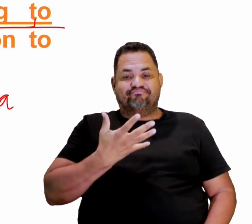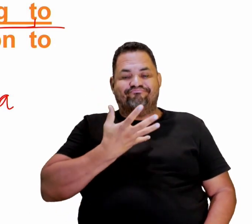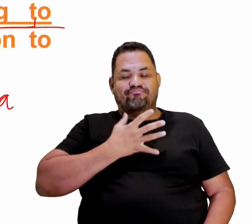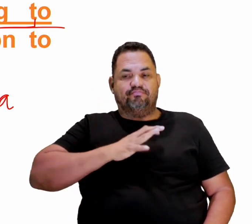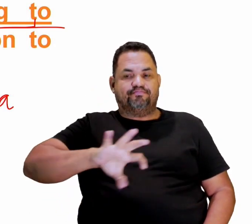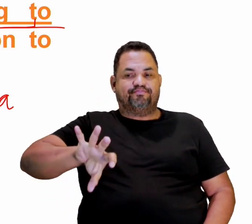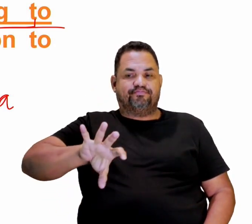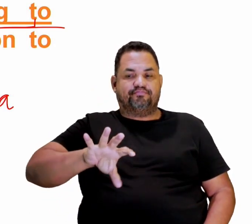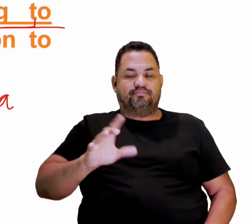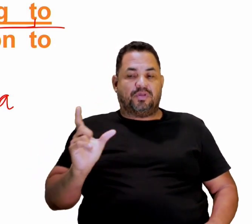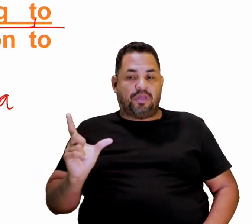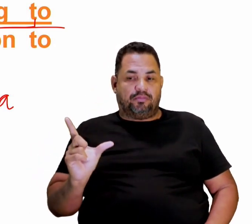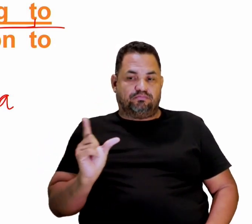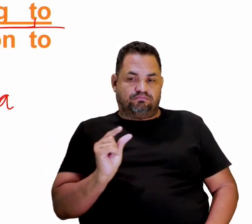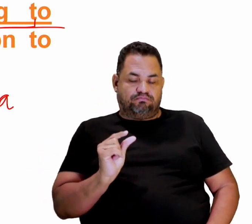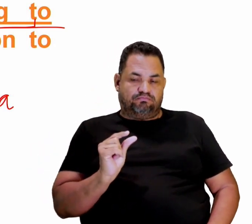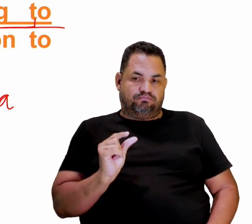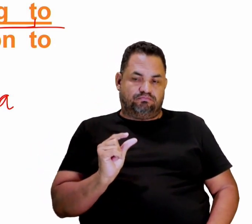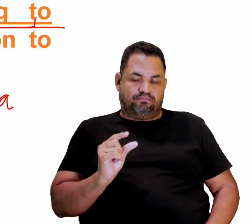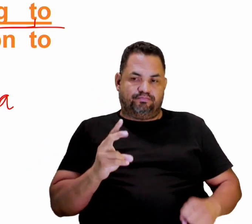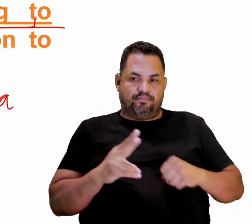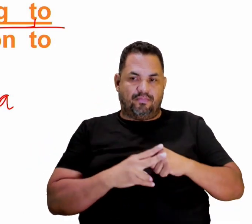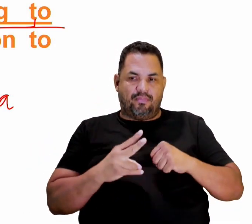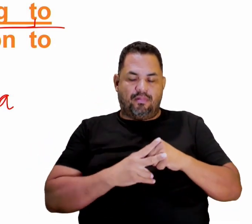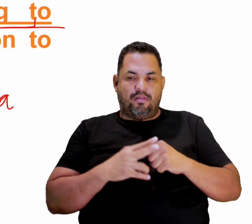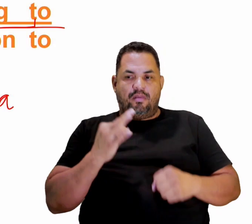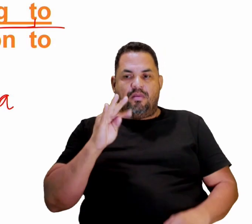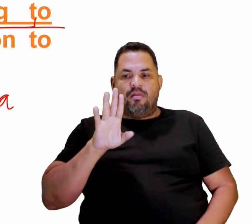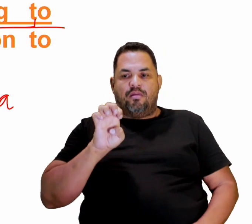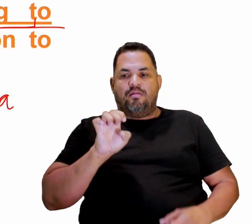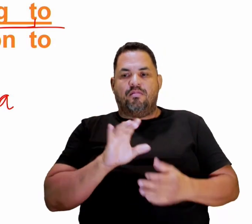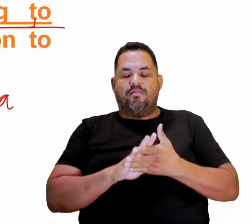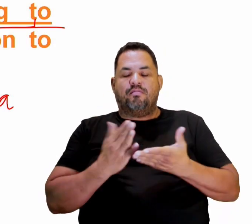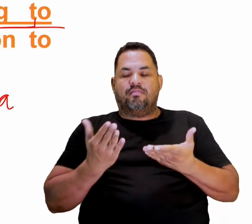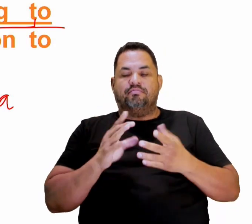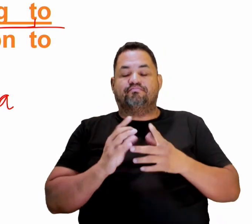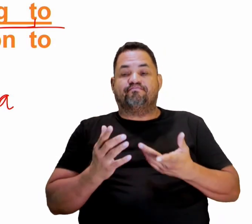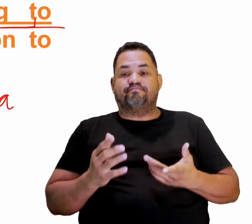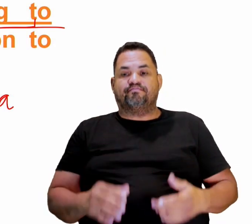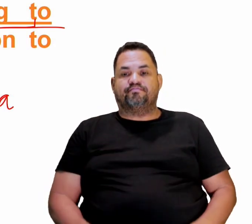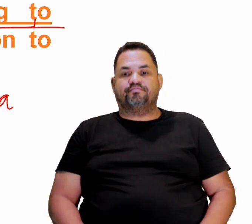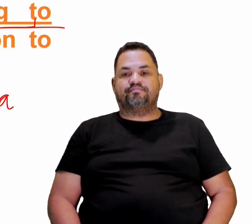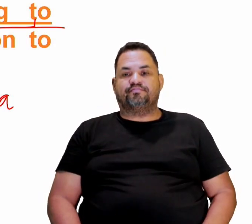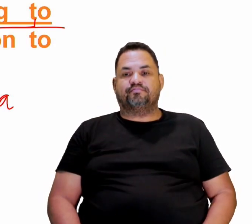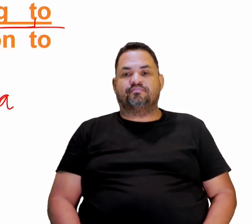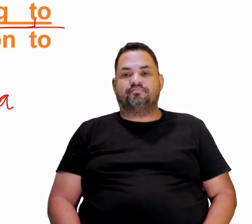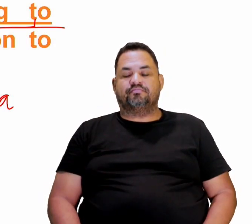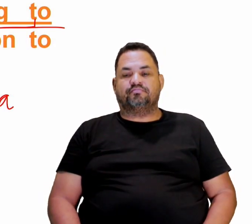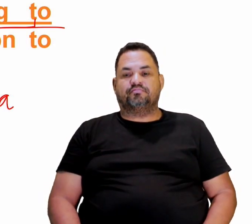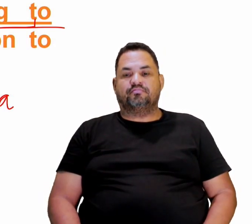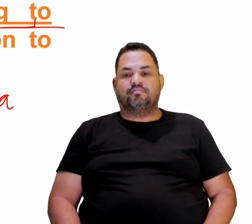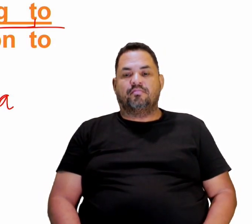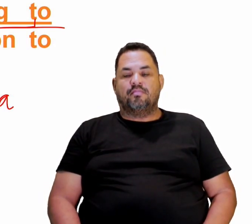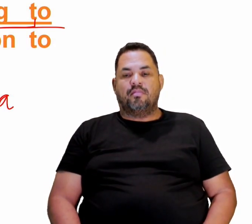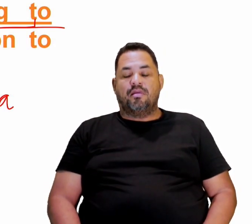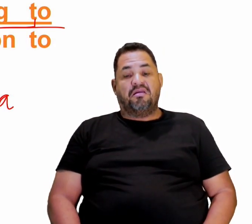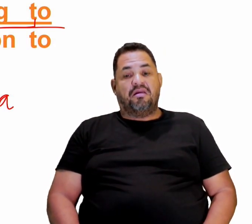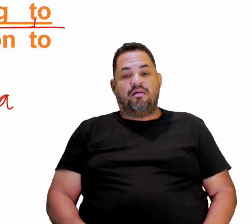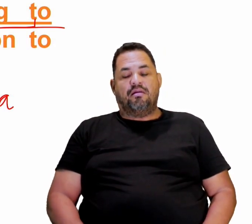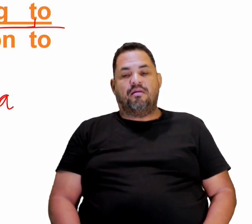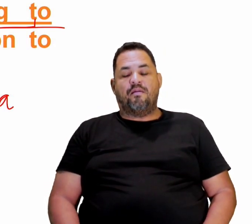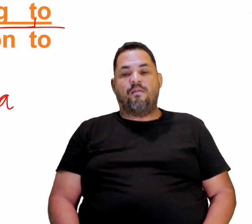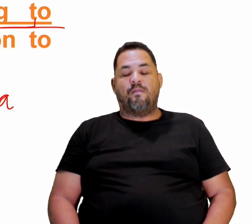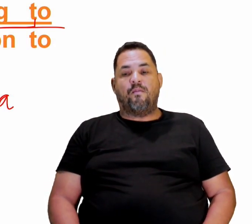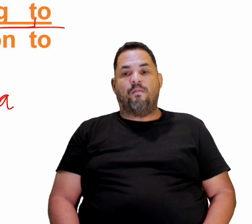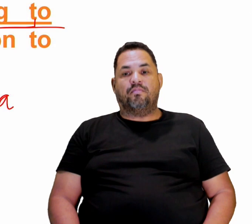quero contrair o verbo to be com pronome pessoal Você pode falar I'm gonna I am gonna